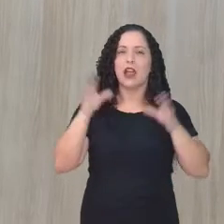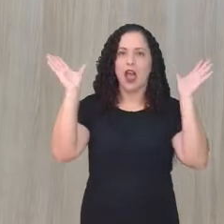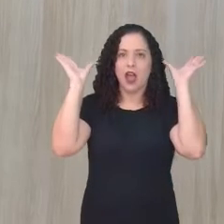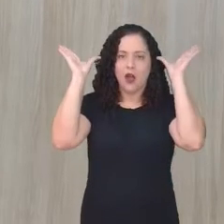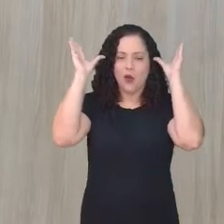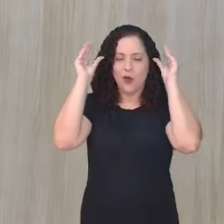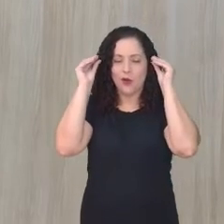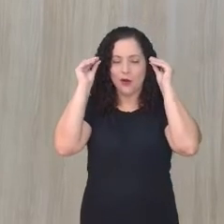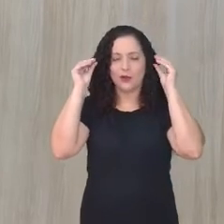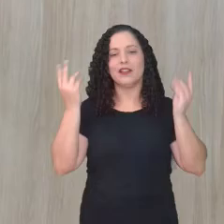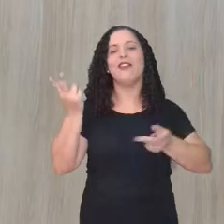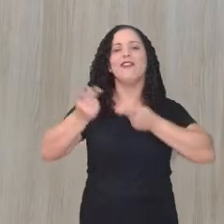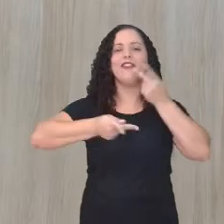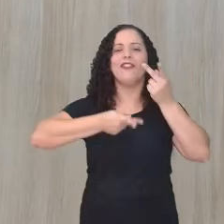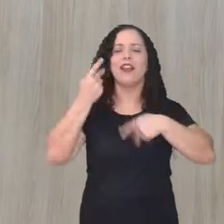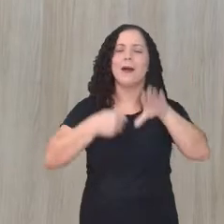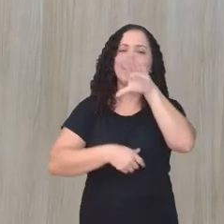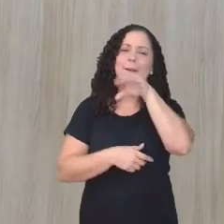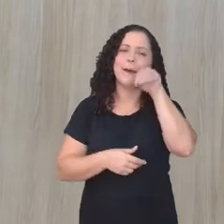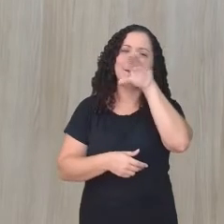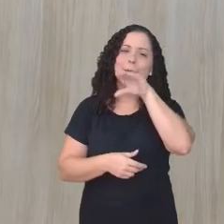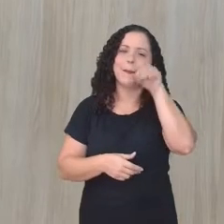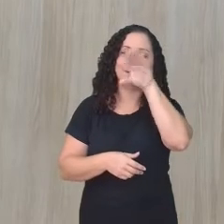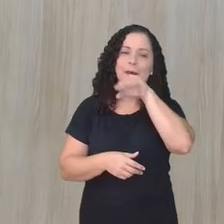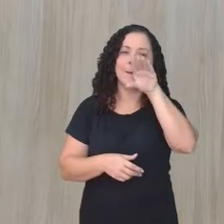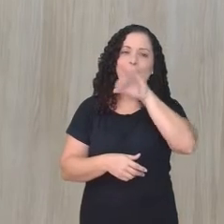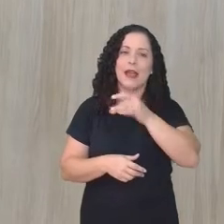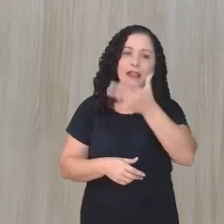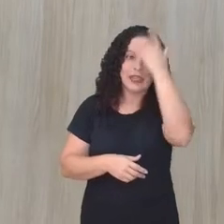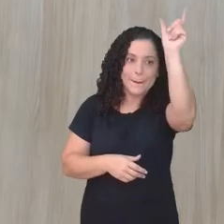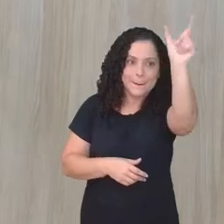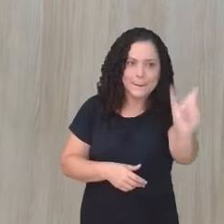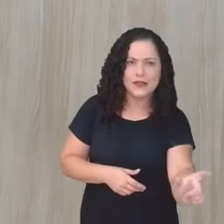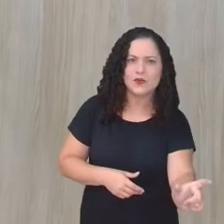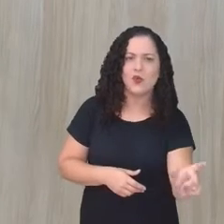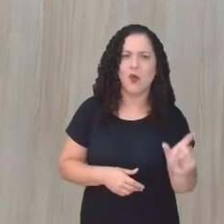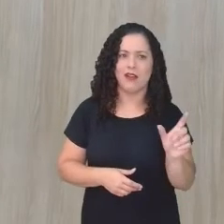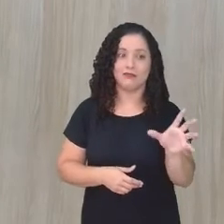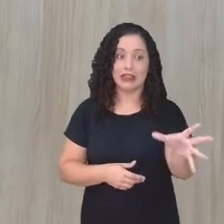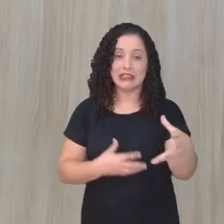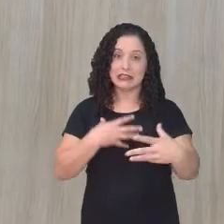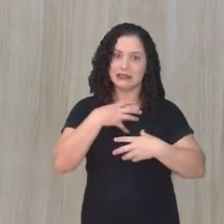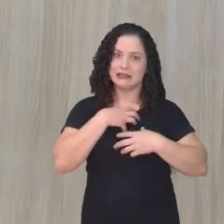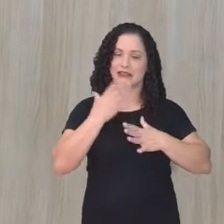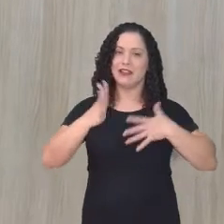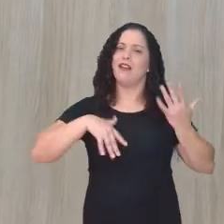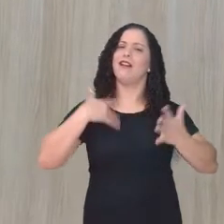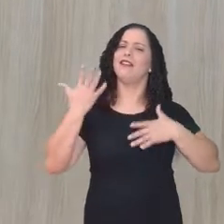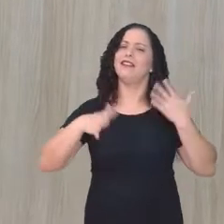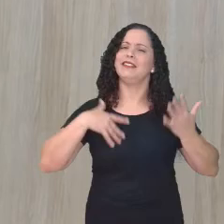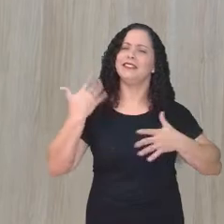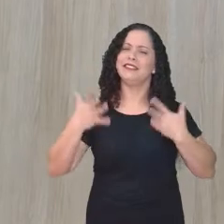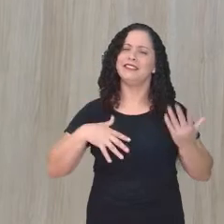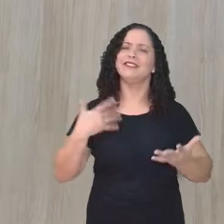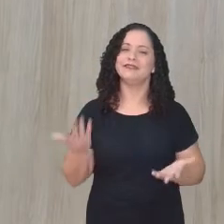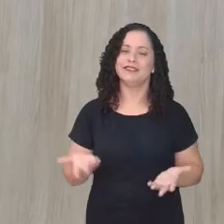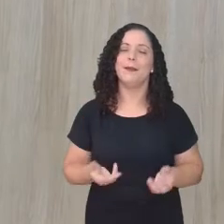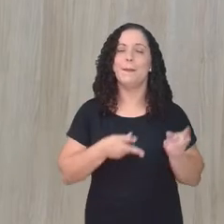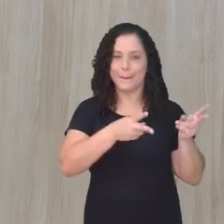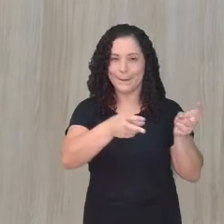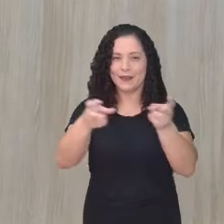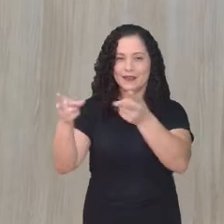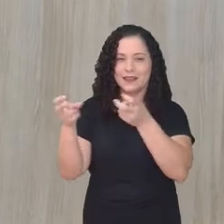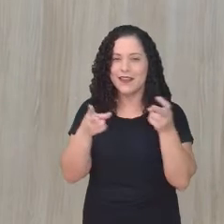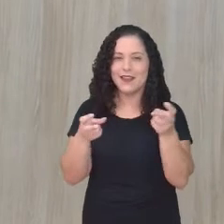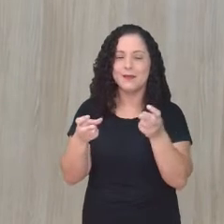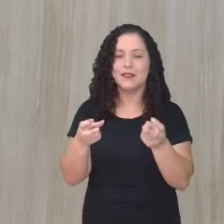trazer conhecimento ou aliviar a dor de alguém, trazer alegria ao coração de alguém. Então, vocês percebem